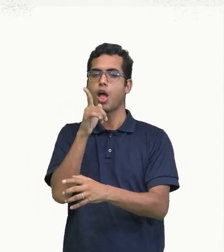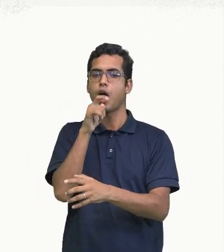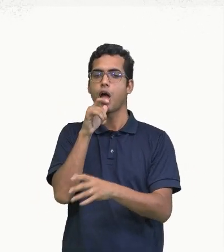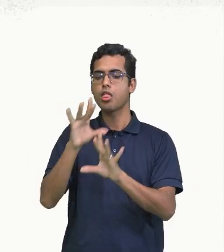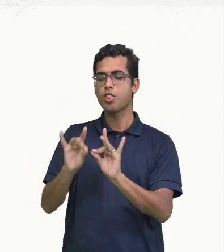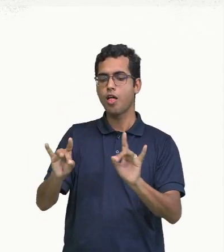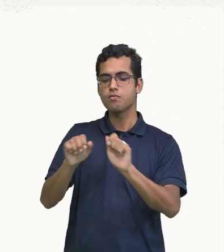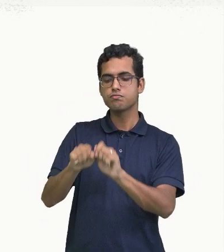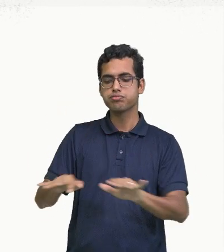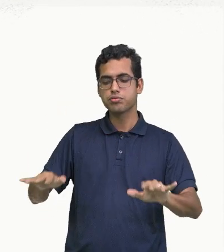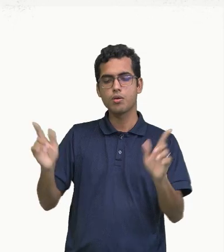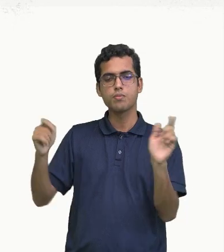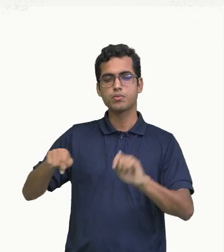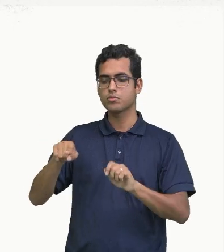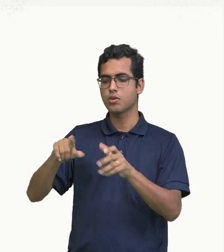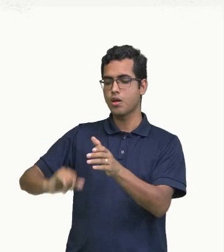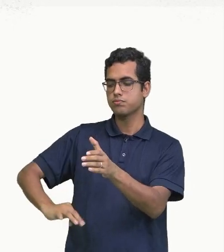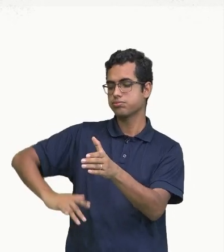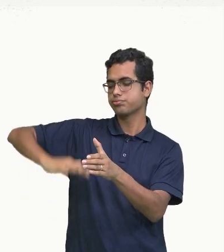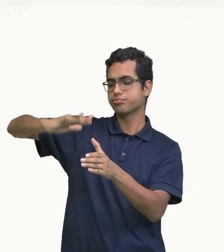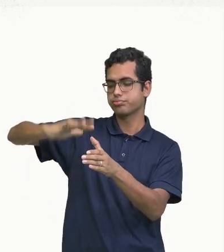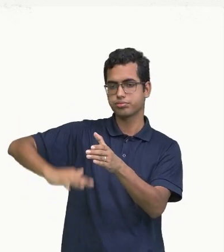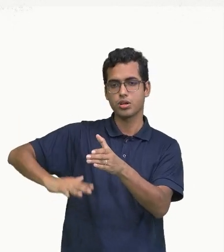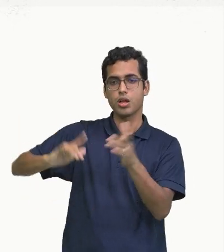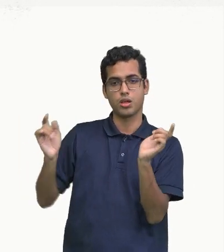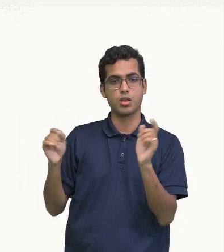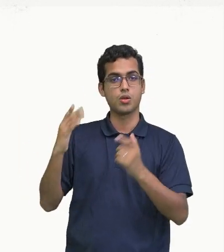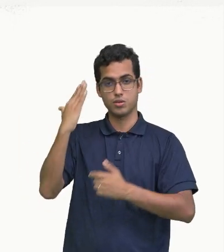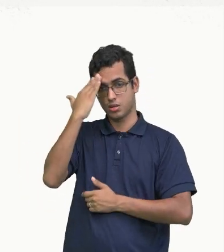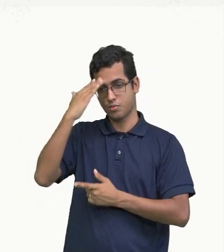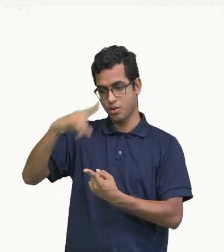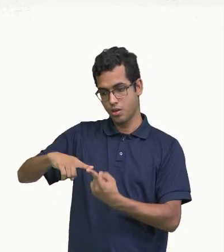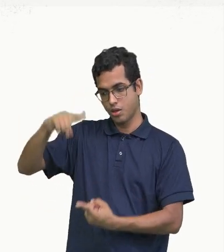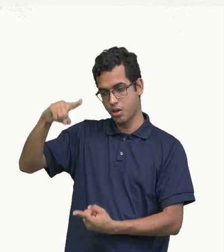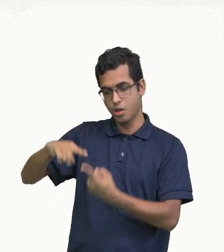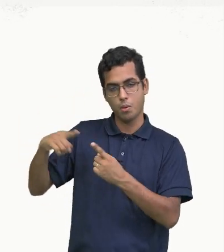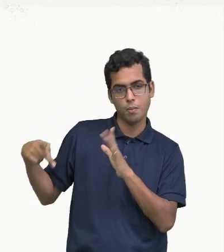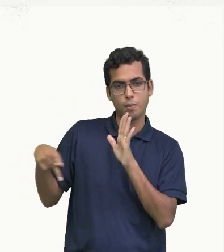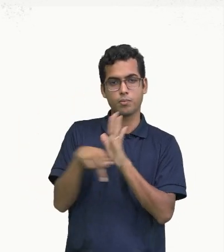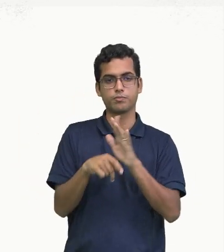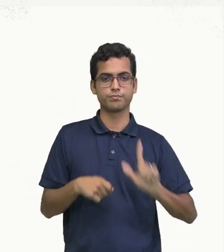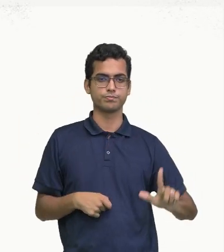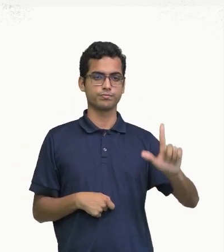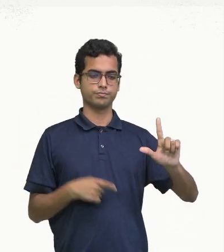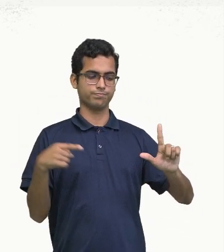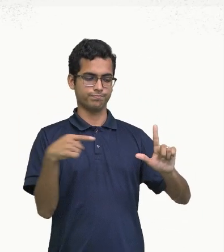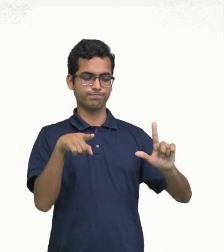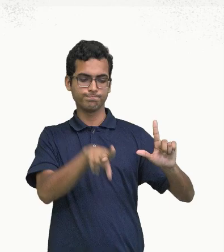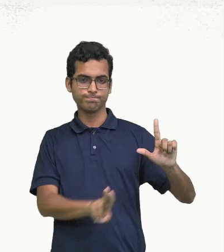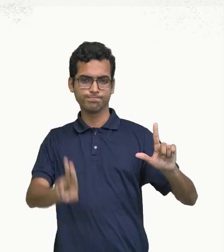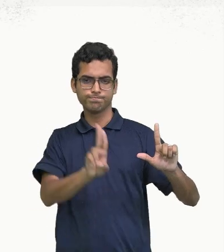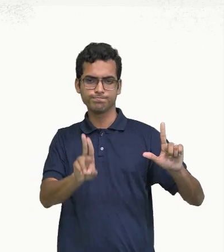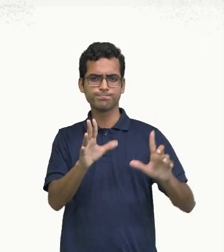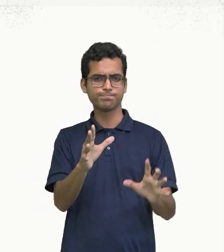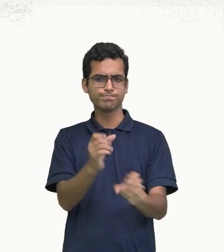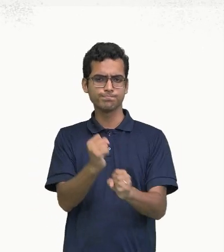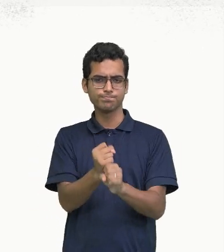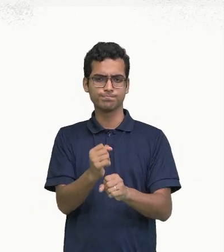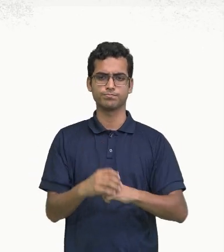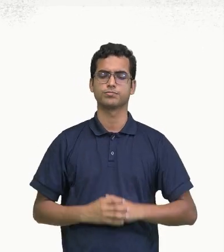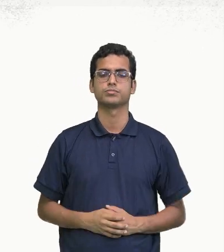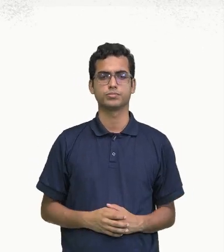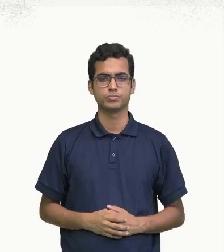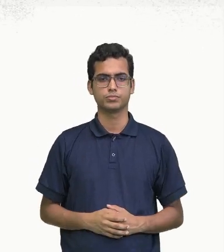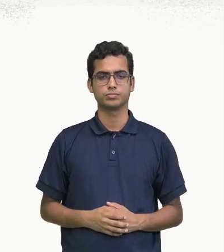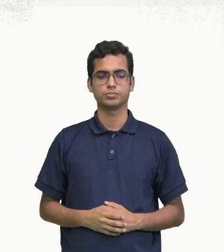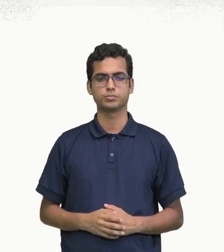bem? Um exemplo prático, rápido, para a gente ficar pensativo aí. Sabe aquela máquina de